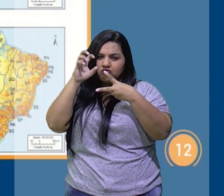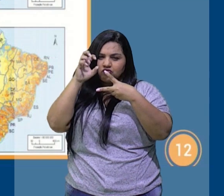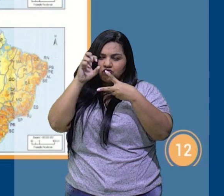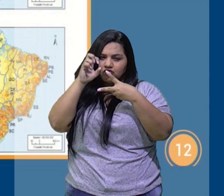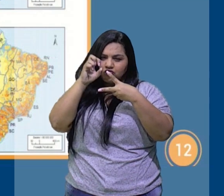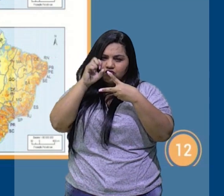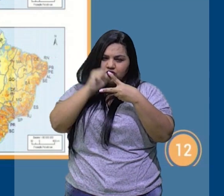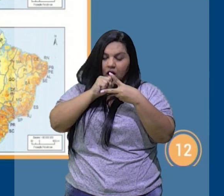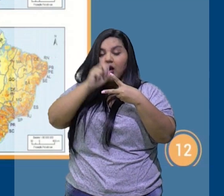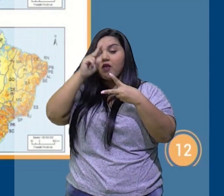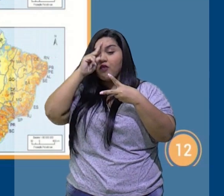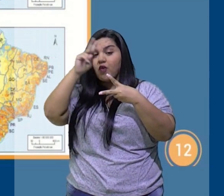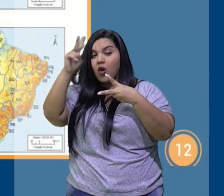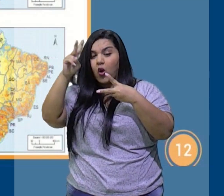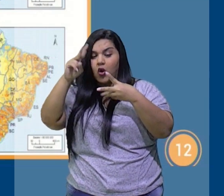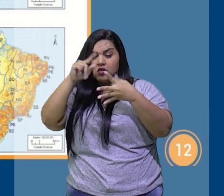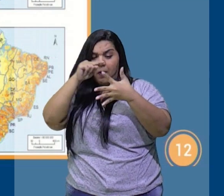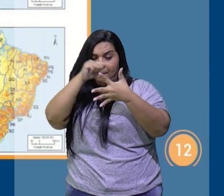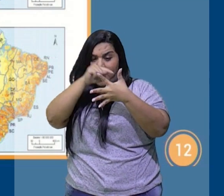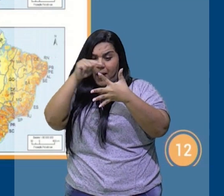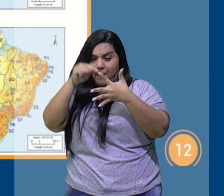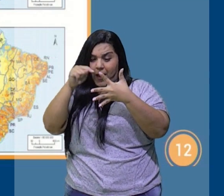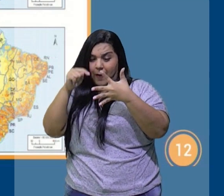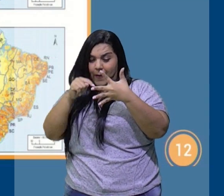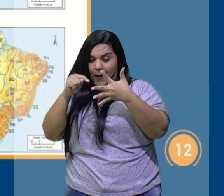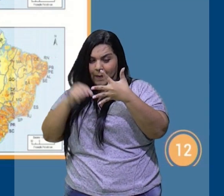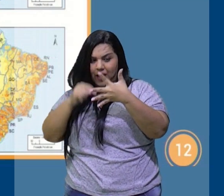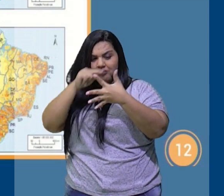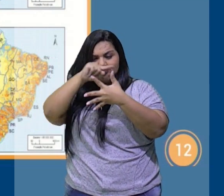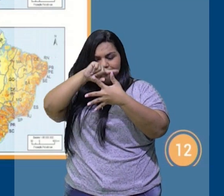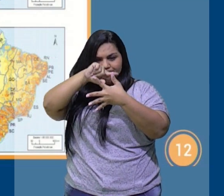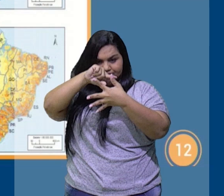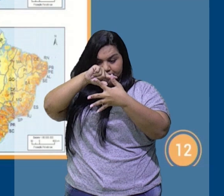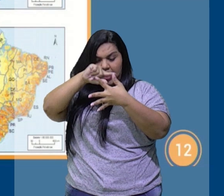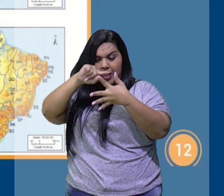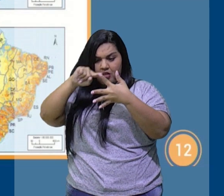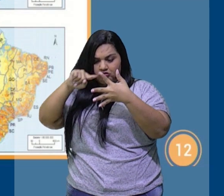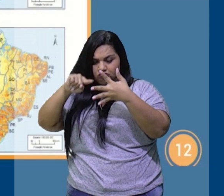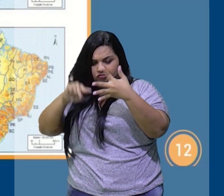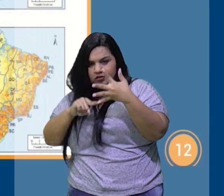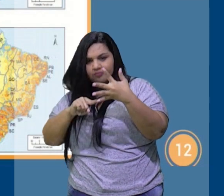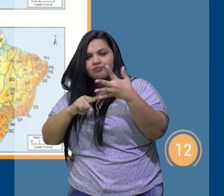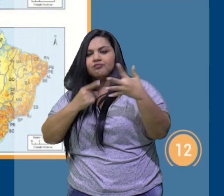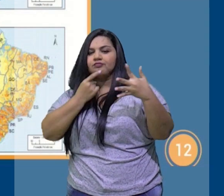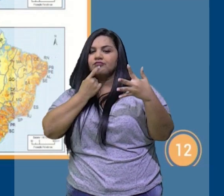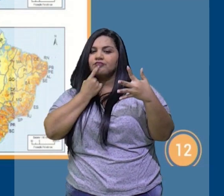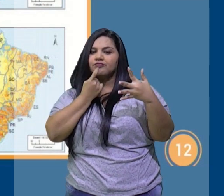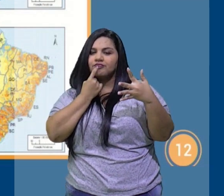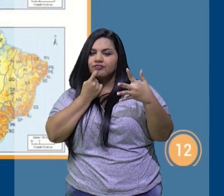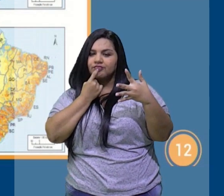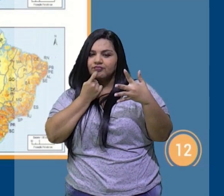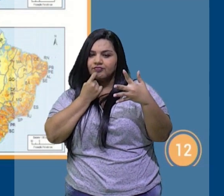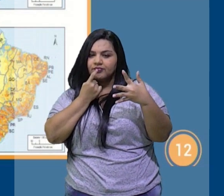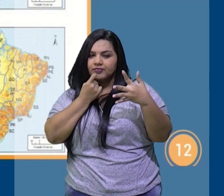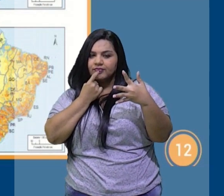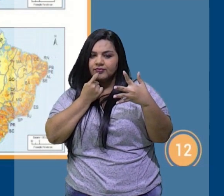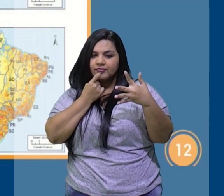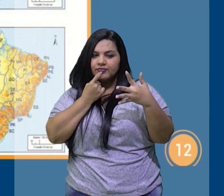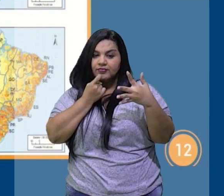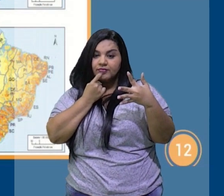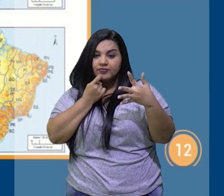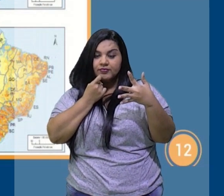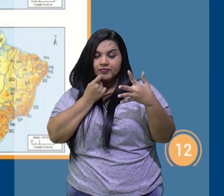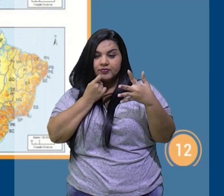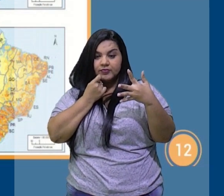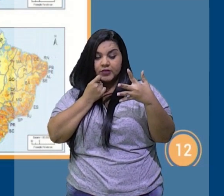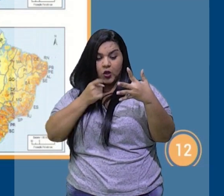mais forte até chegar ali o vermelho, né? A gente tem o alaranjado e o vermelho. O vermelho, olha, aqui na minha legenda, é